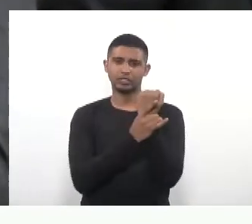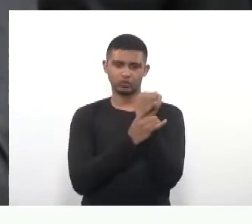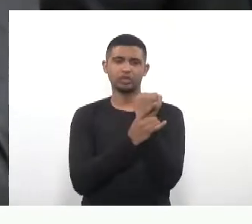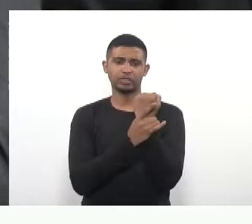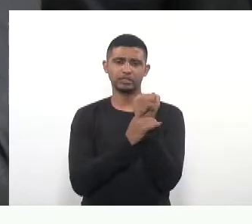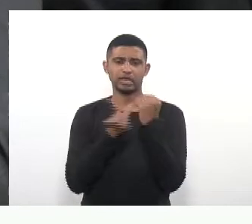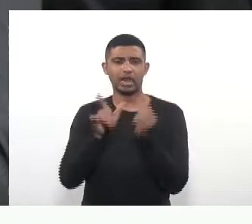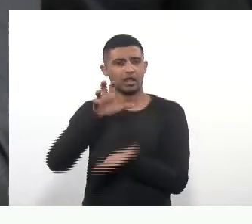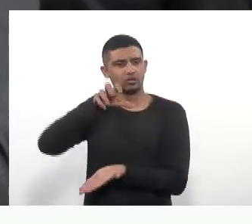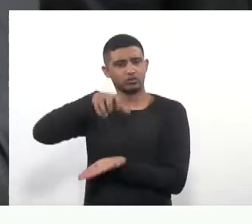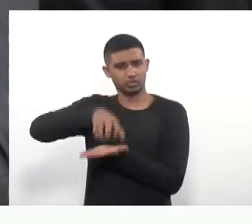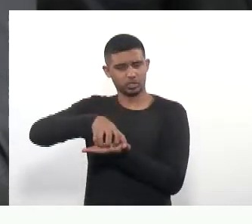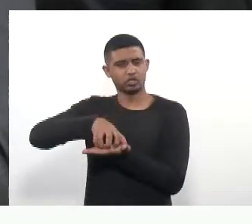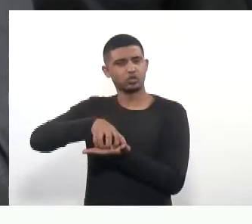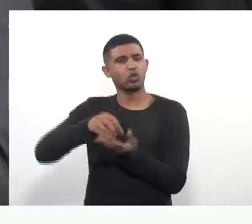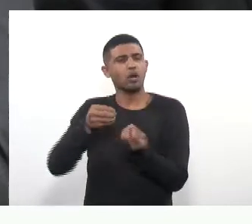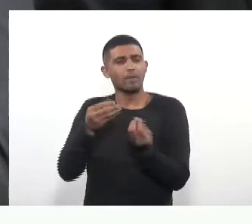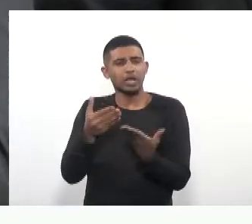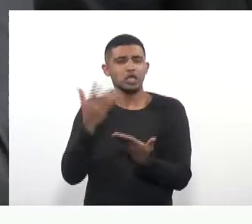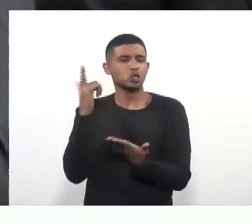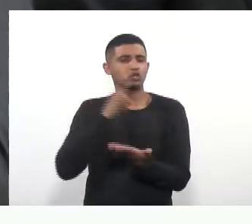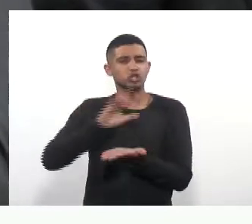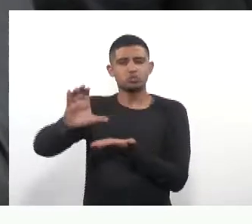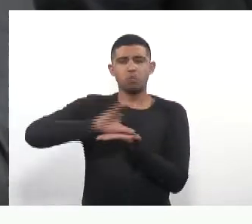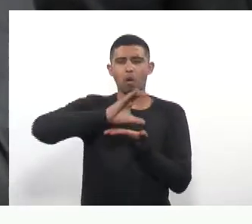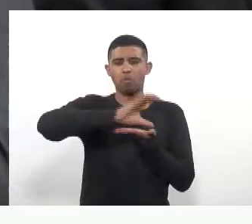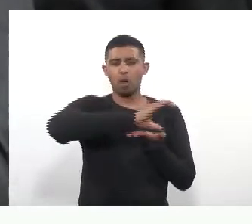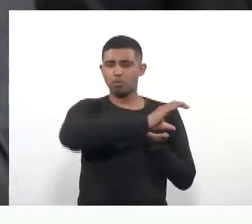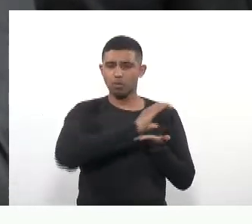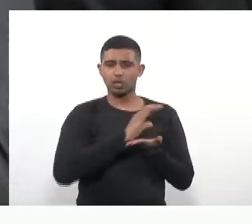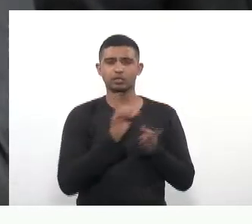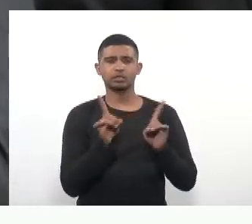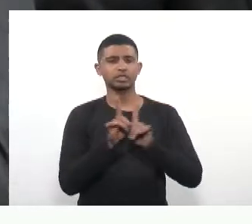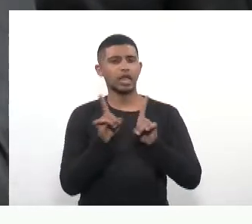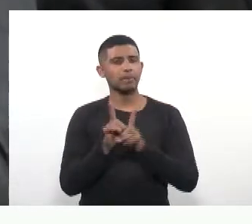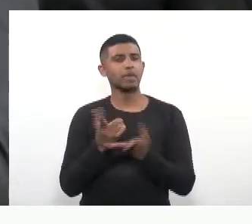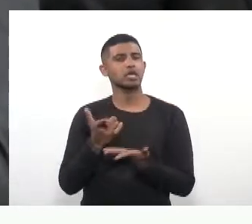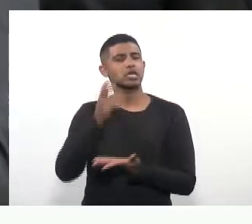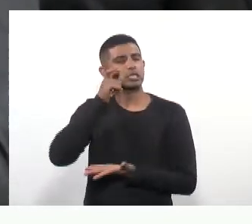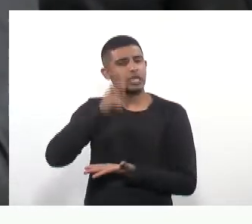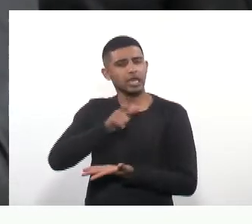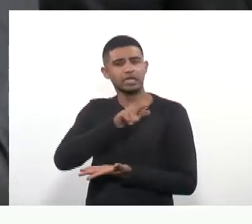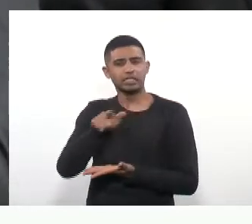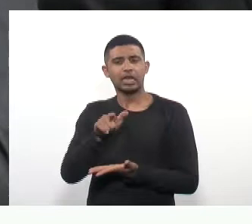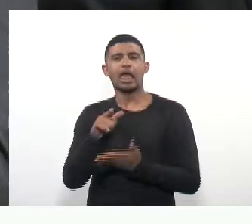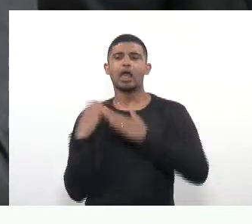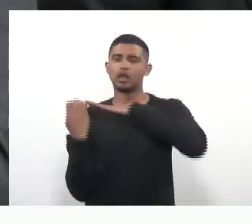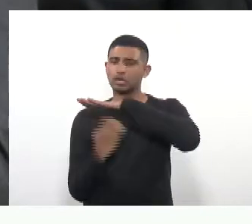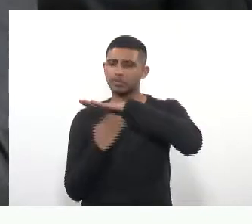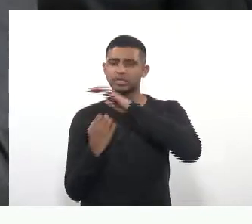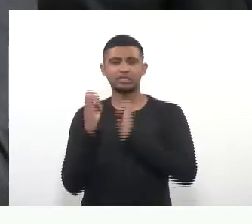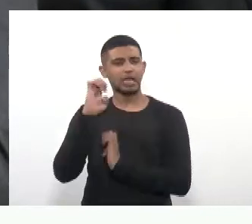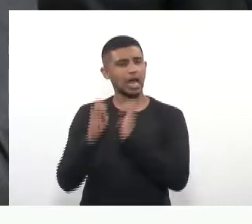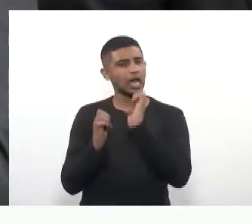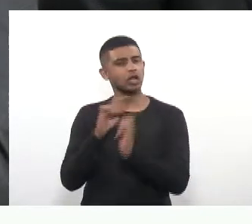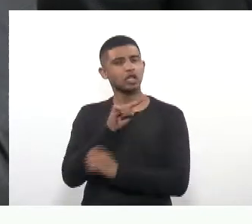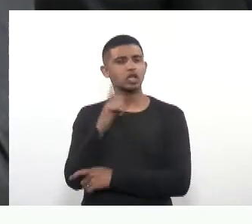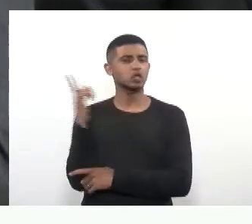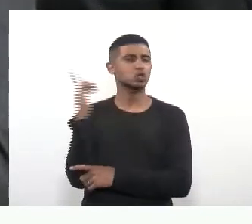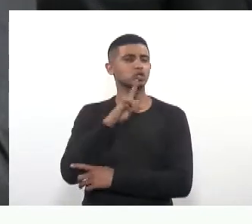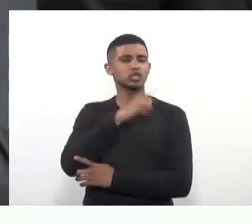o setor, para atrair os investimentos, atrair o empresariado e a gente cumprir aí um